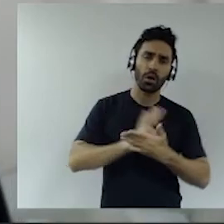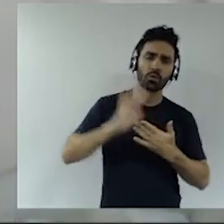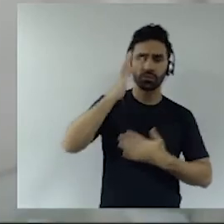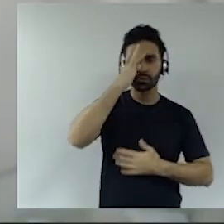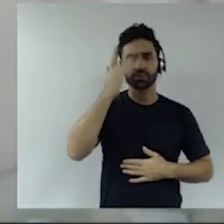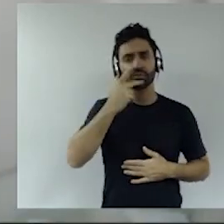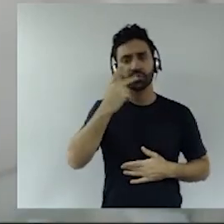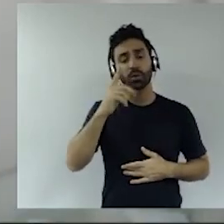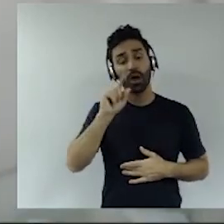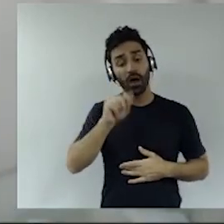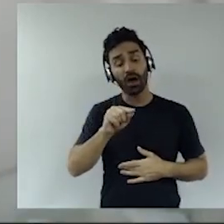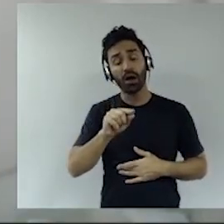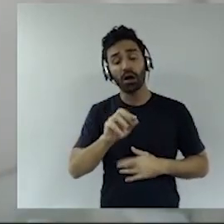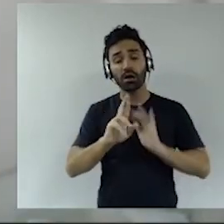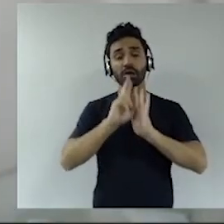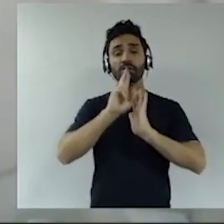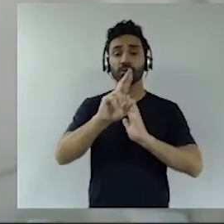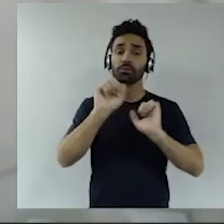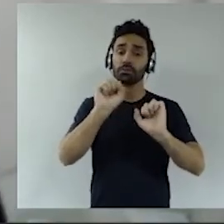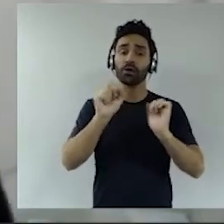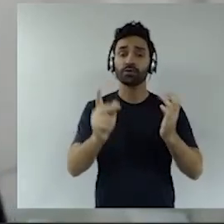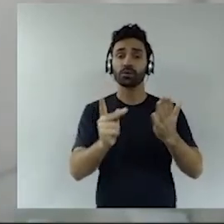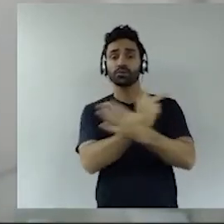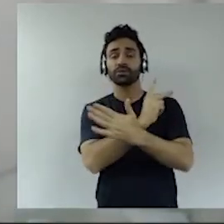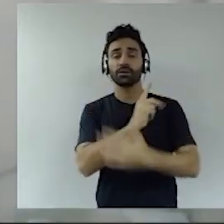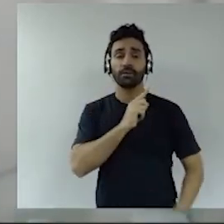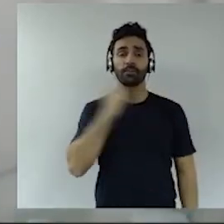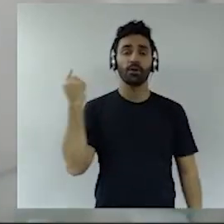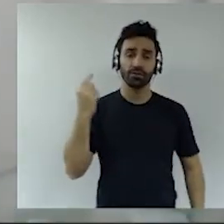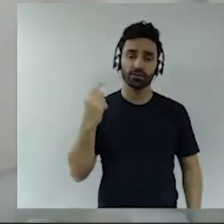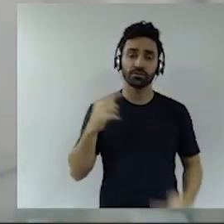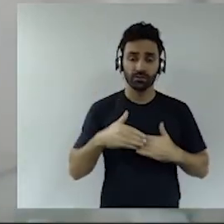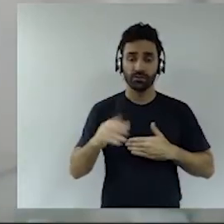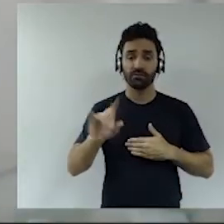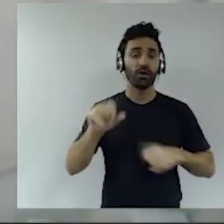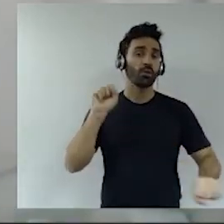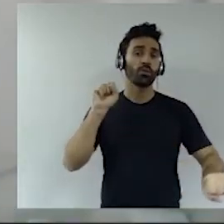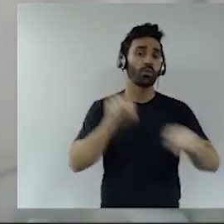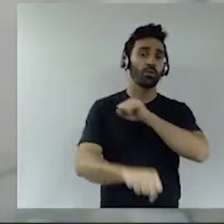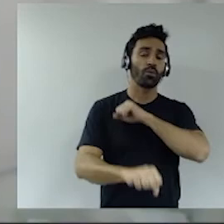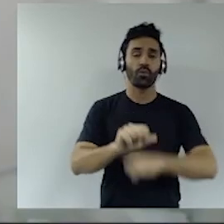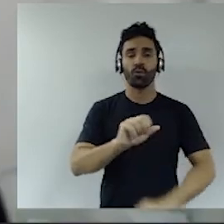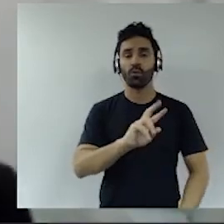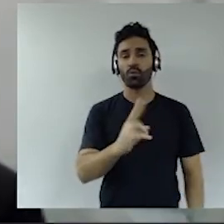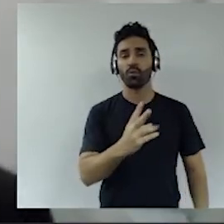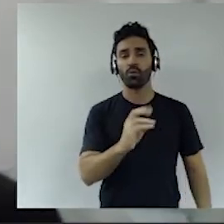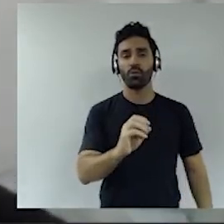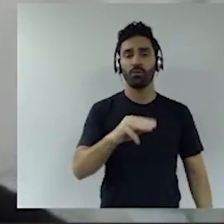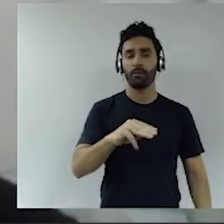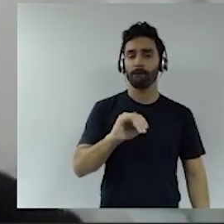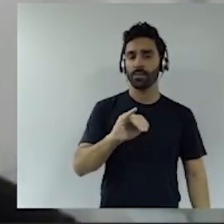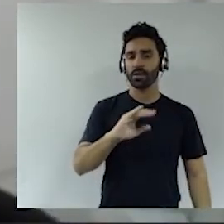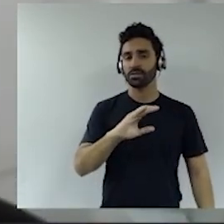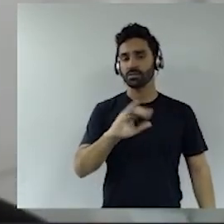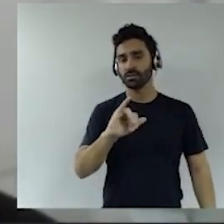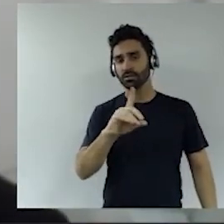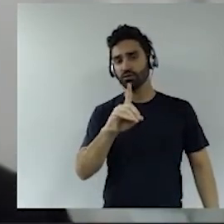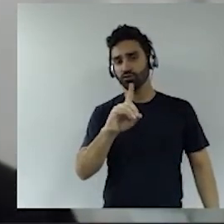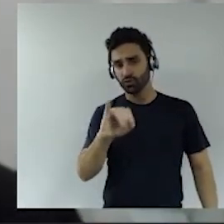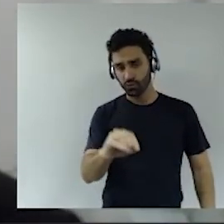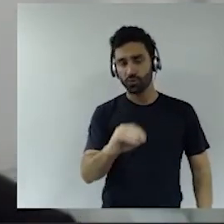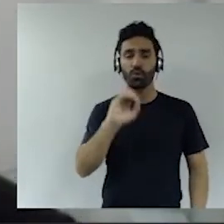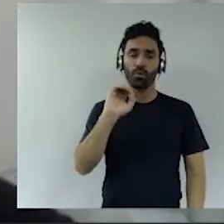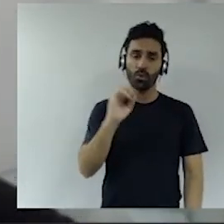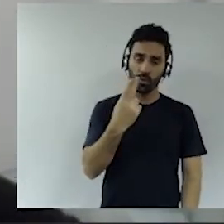como o resultado pode gerar morte, teremos, então, um homicídio. Ou o agravamento de